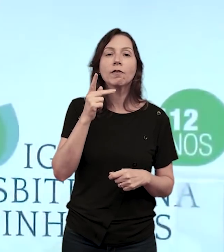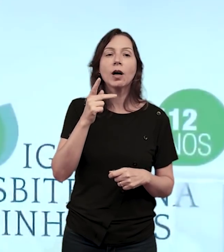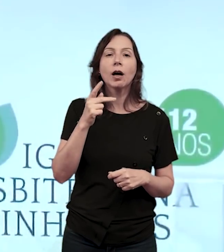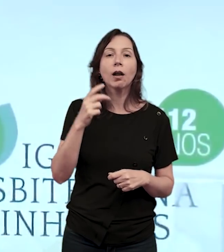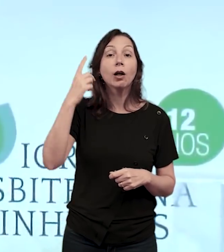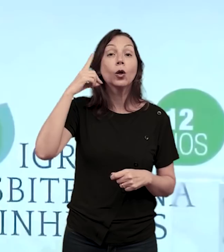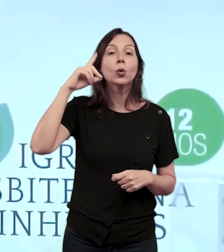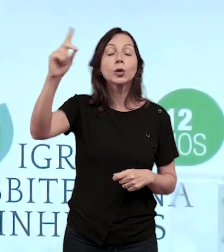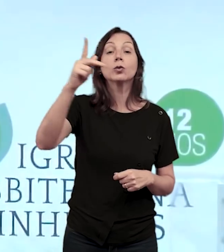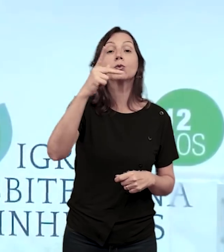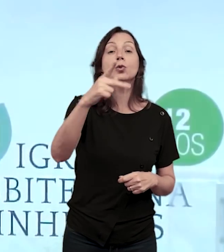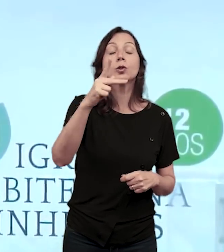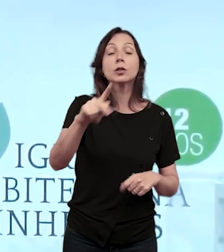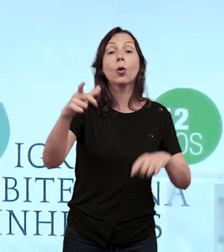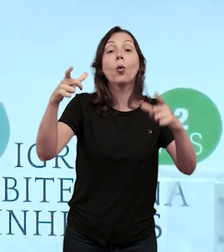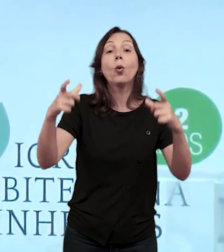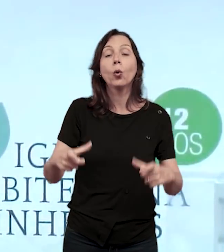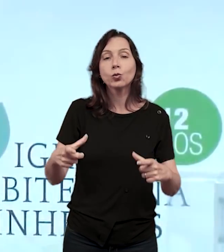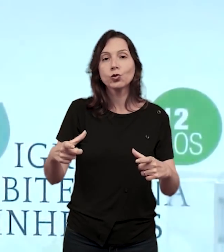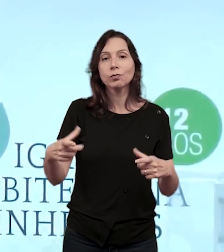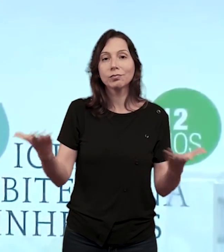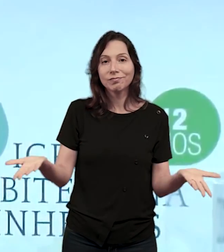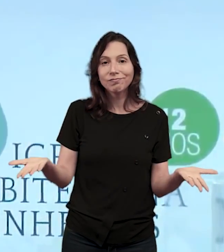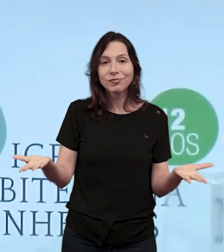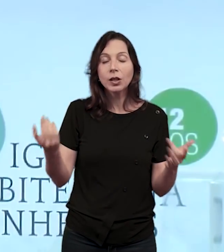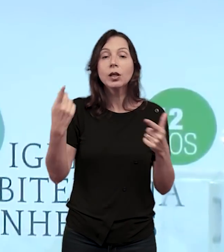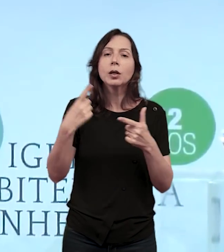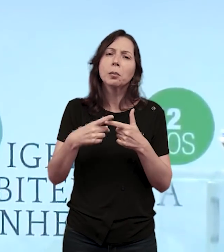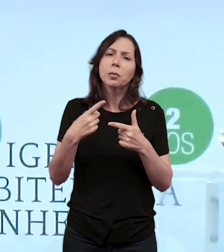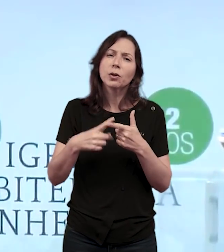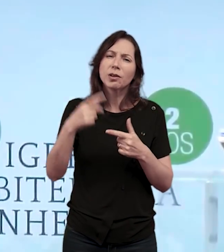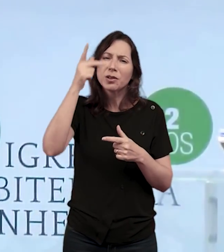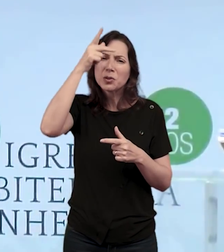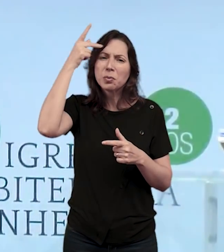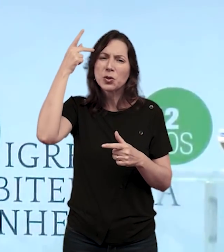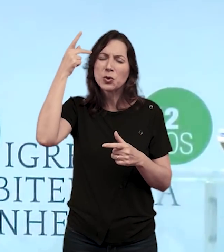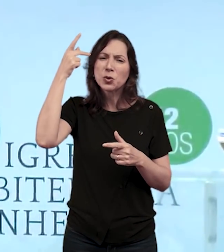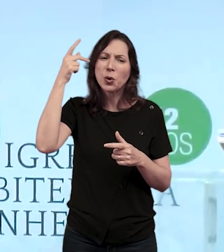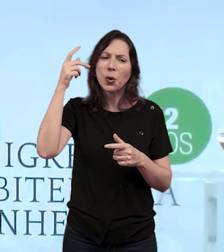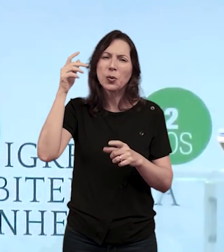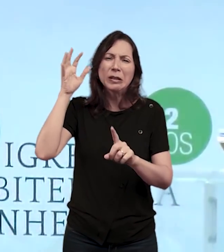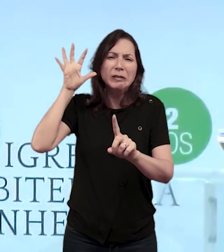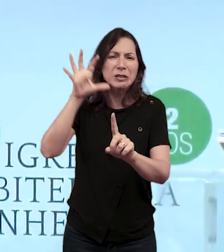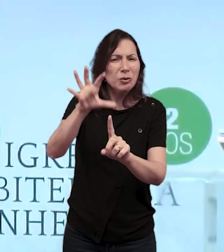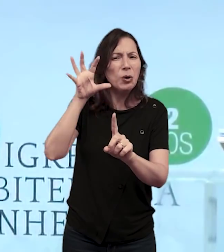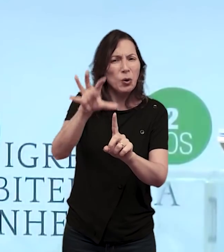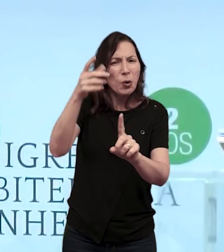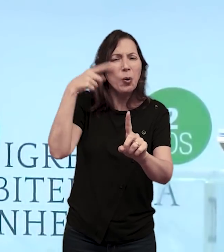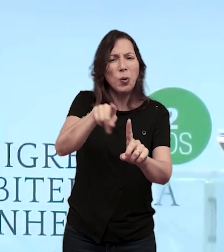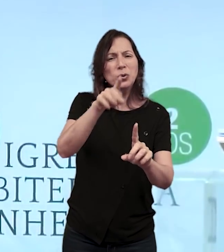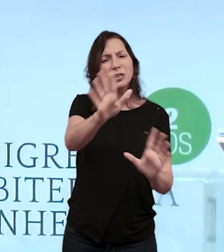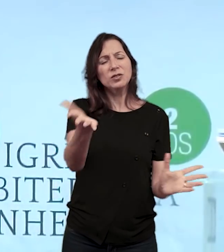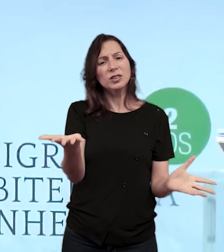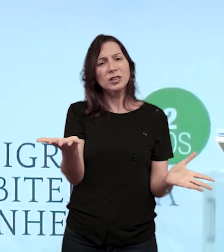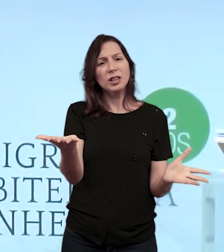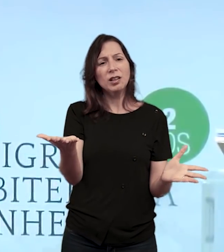botam você na parede. Você não é crente. Olha aí, o seu vizinho não é crente, está com a vida melhor que a